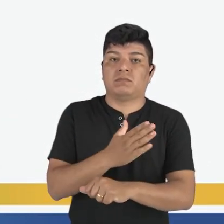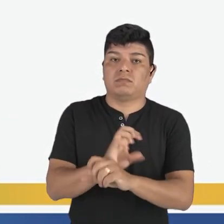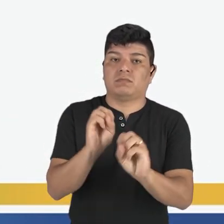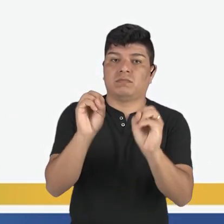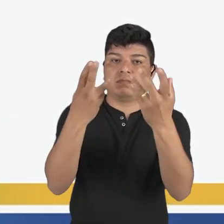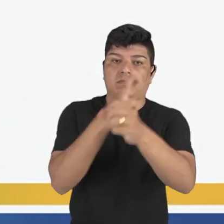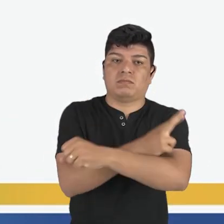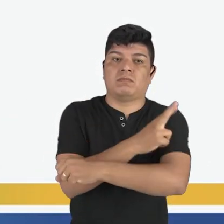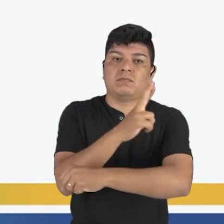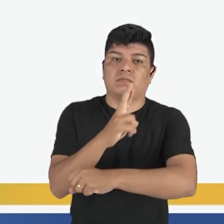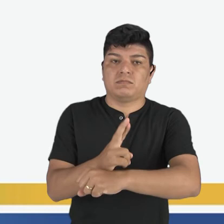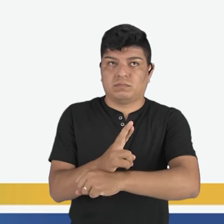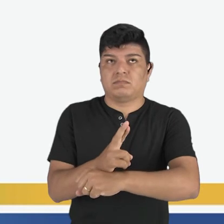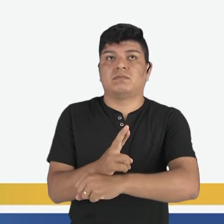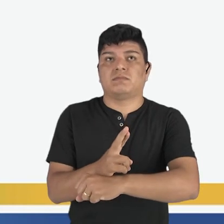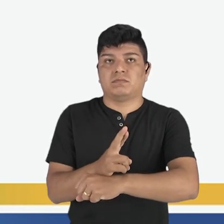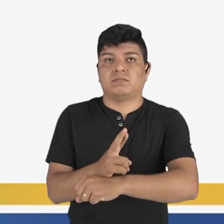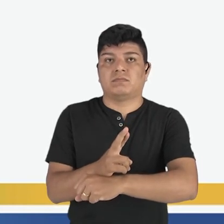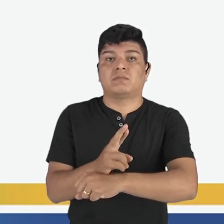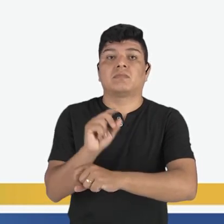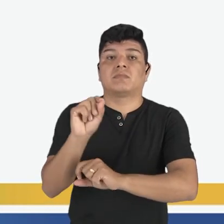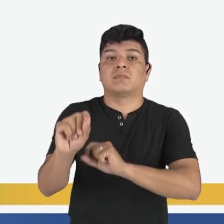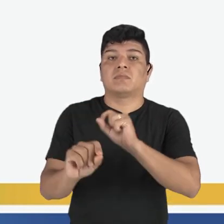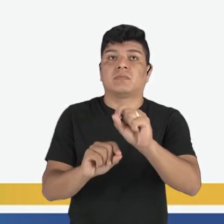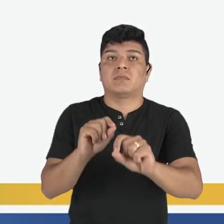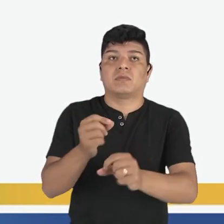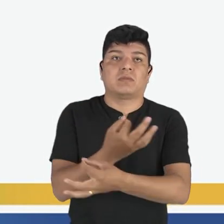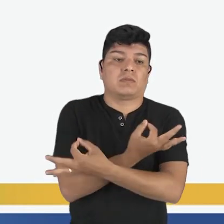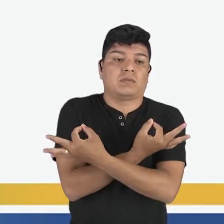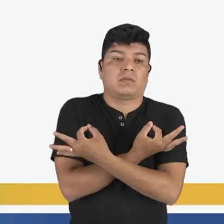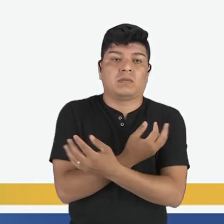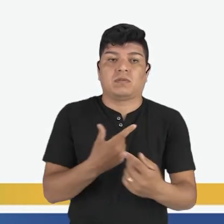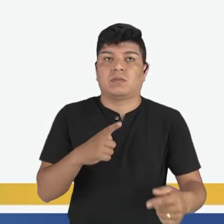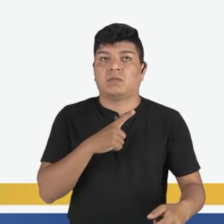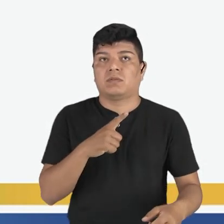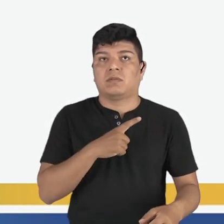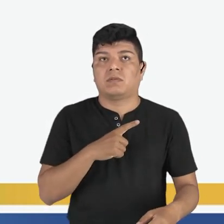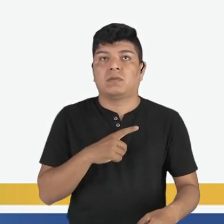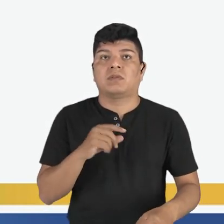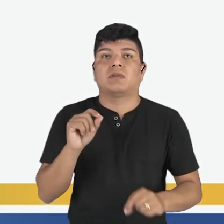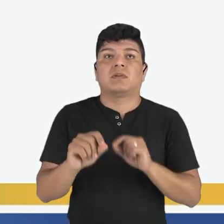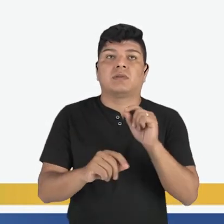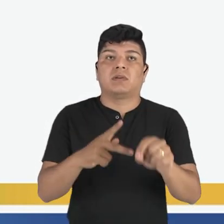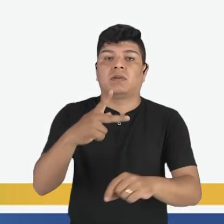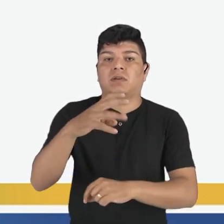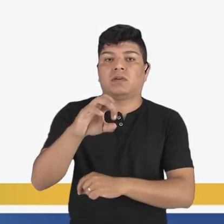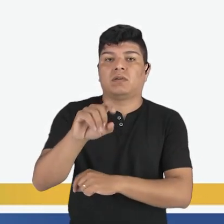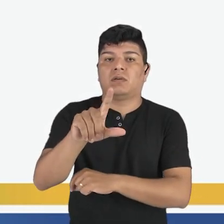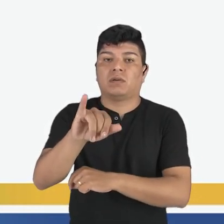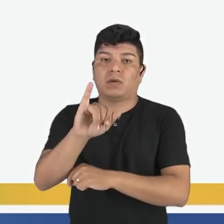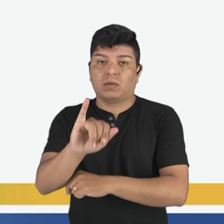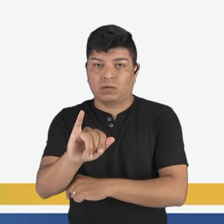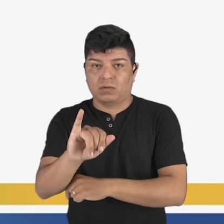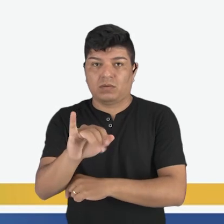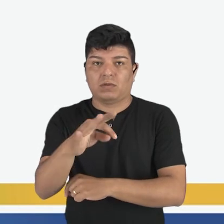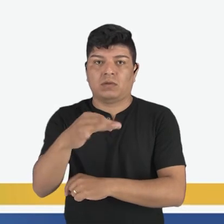festivais religiosos. E a religião do budismo, que também é politeísta, ela é uma religião